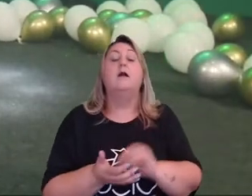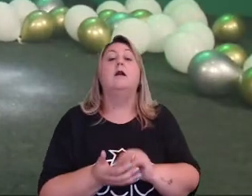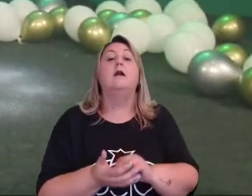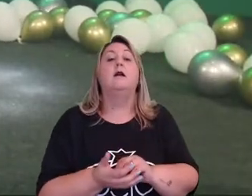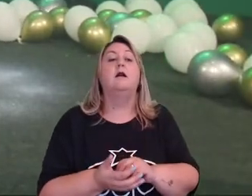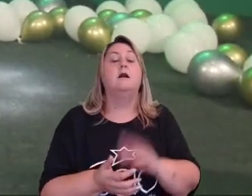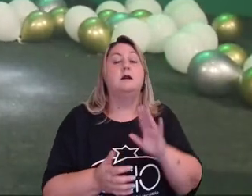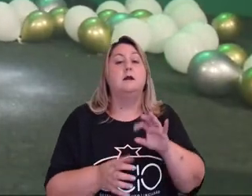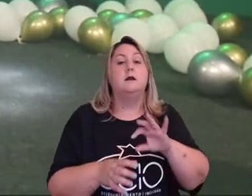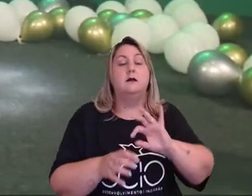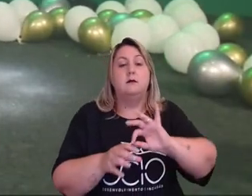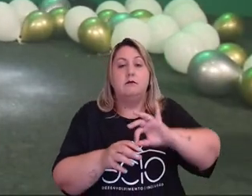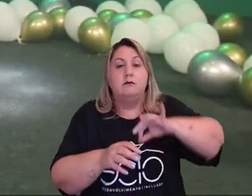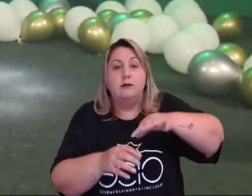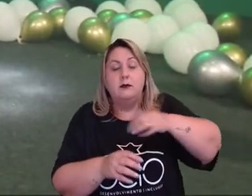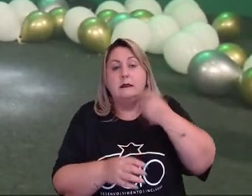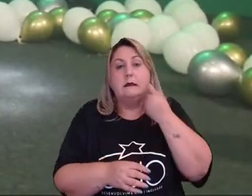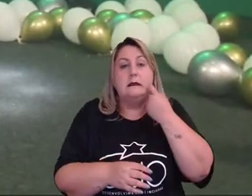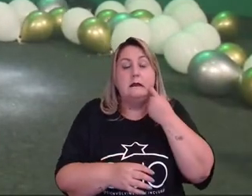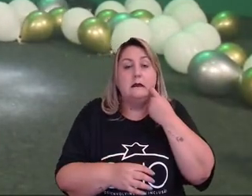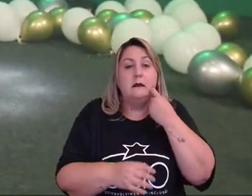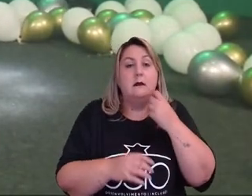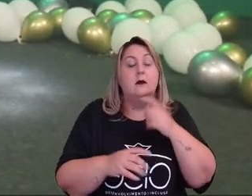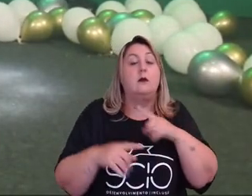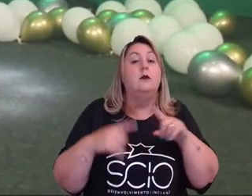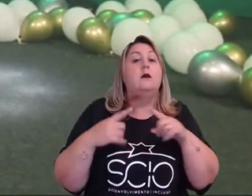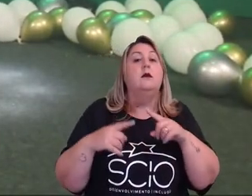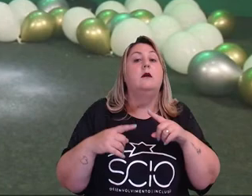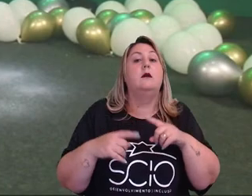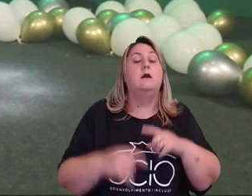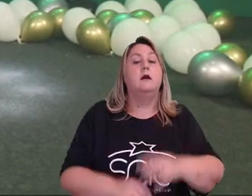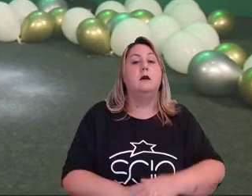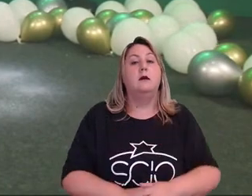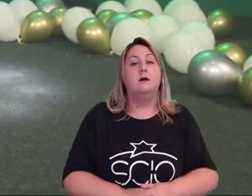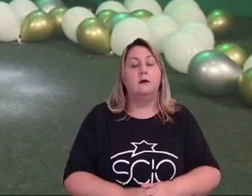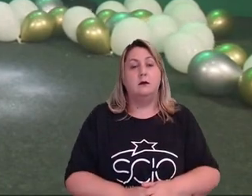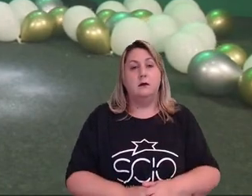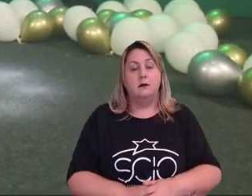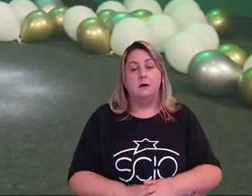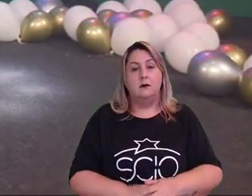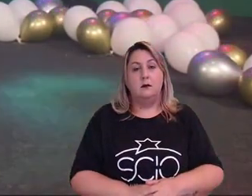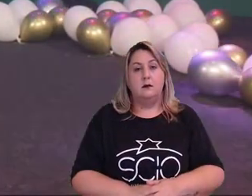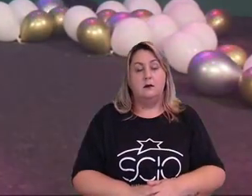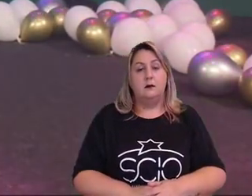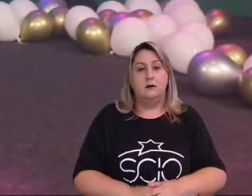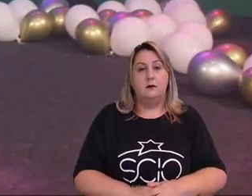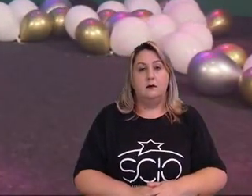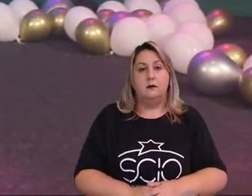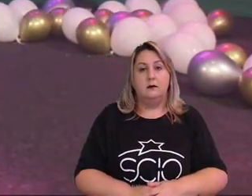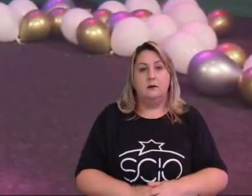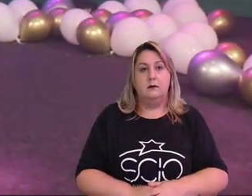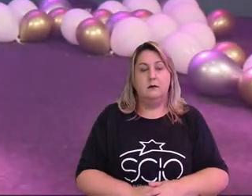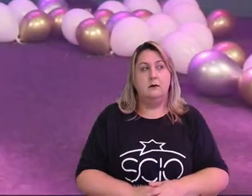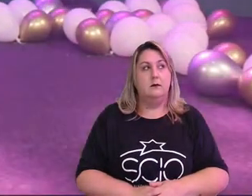já está até tomando uma sexta-feira, então vamos cantar esse modão. Chora, sanfona!